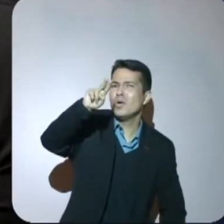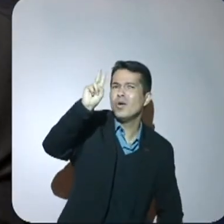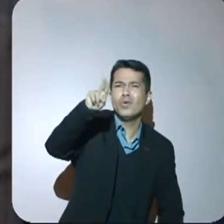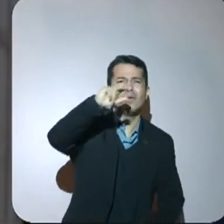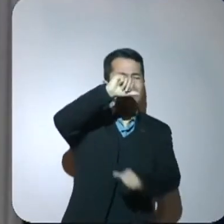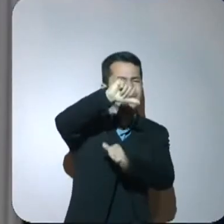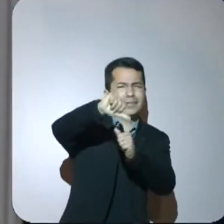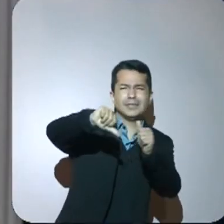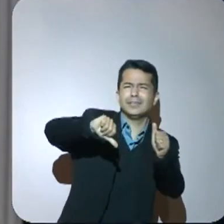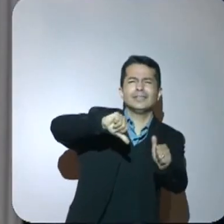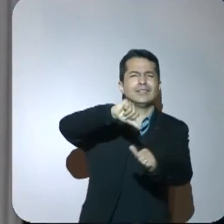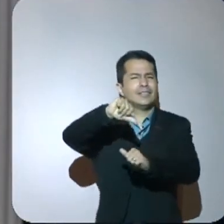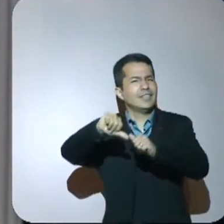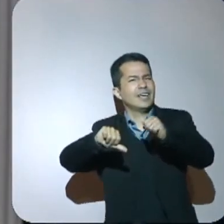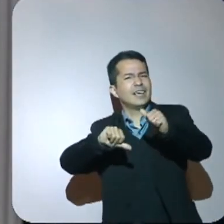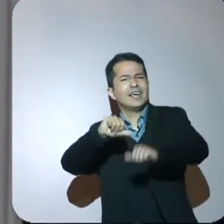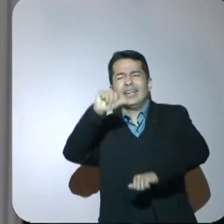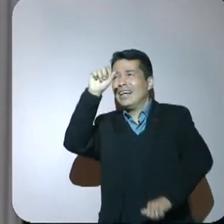mudarás, não